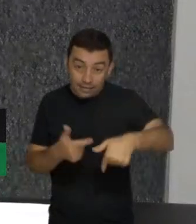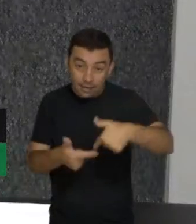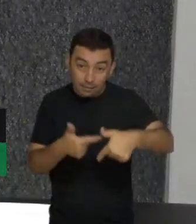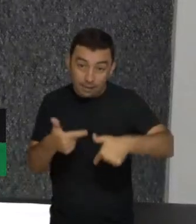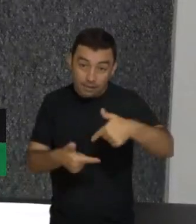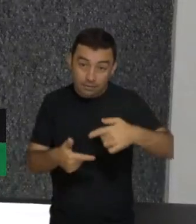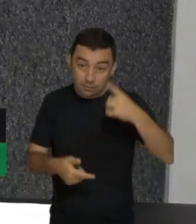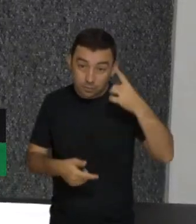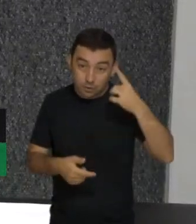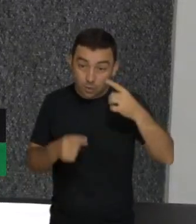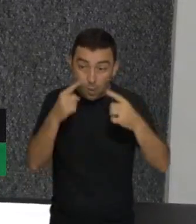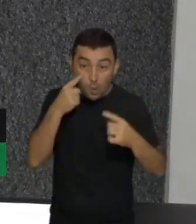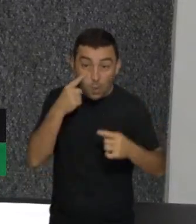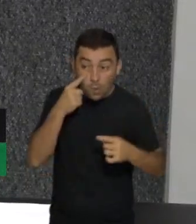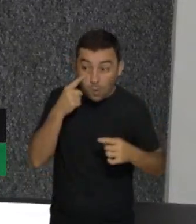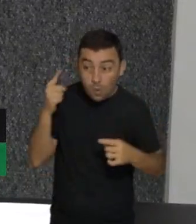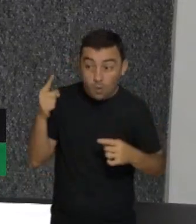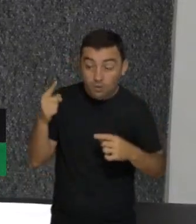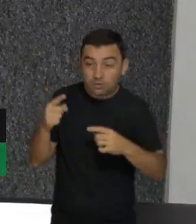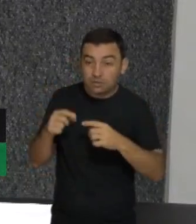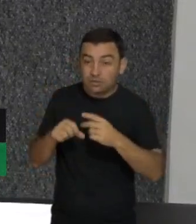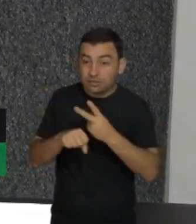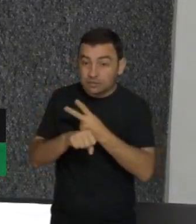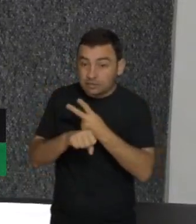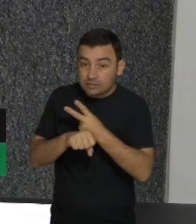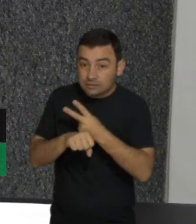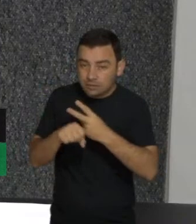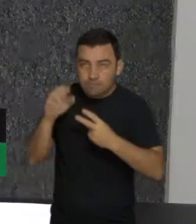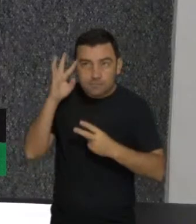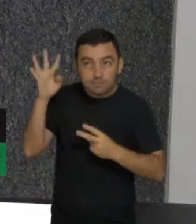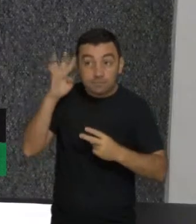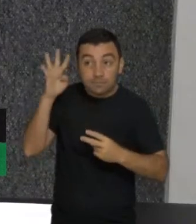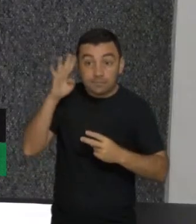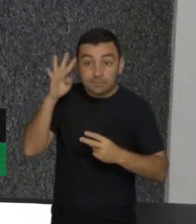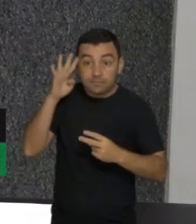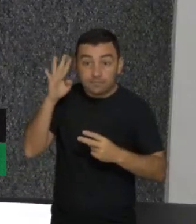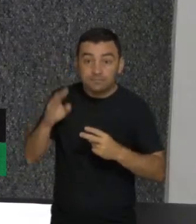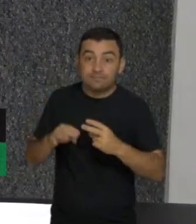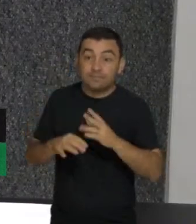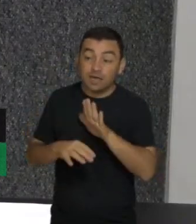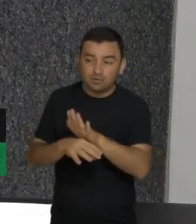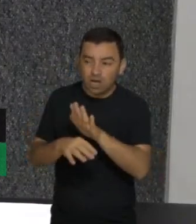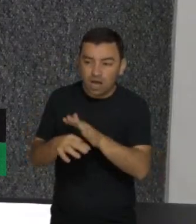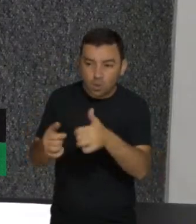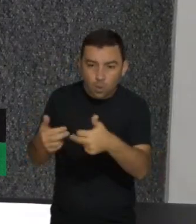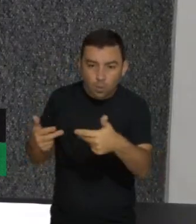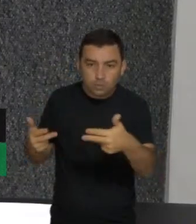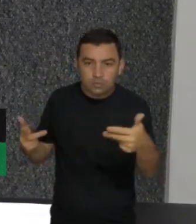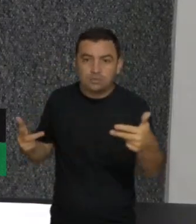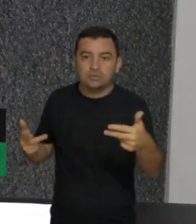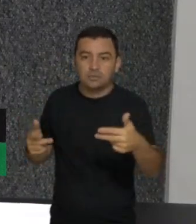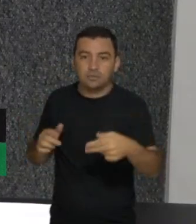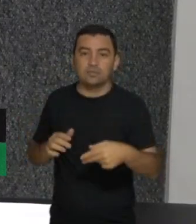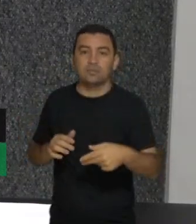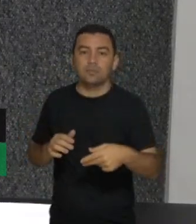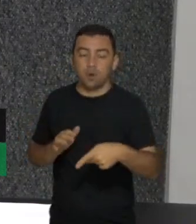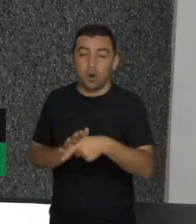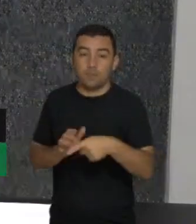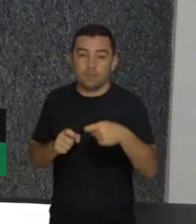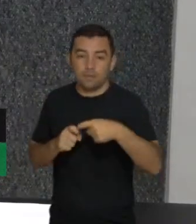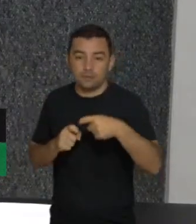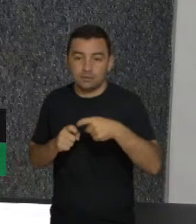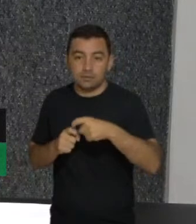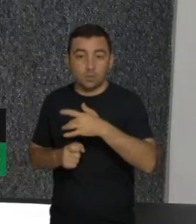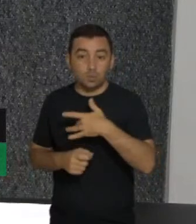parlamentares e outro abraço e a cabeça sempre voltada para essas coisas da da da Medicina da